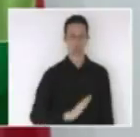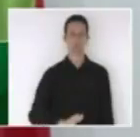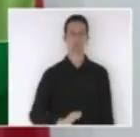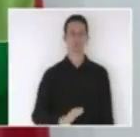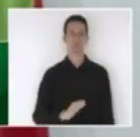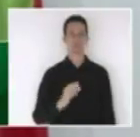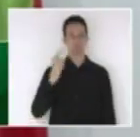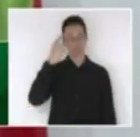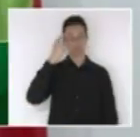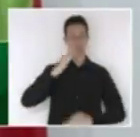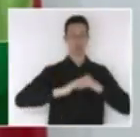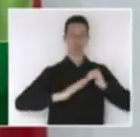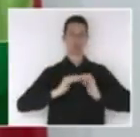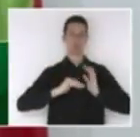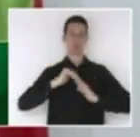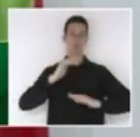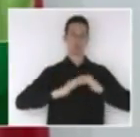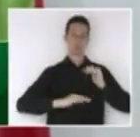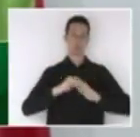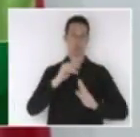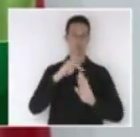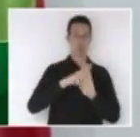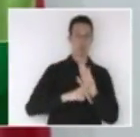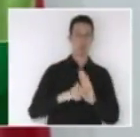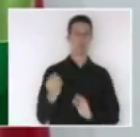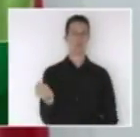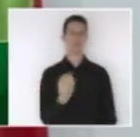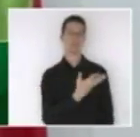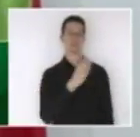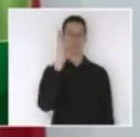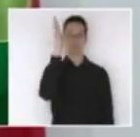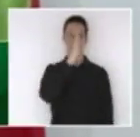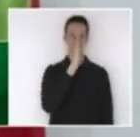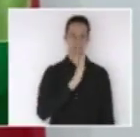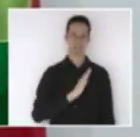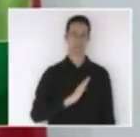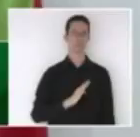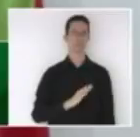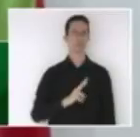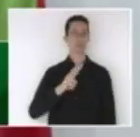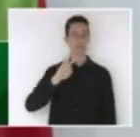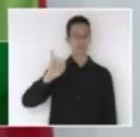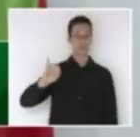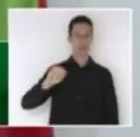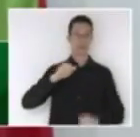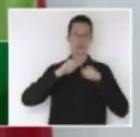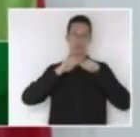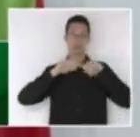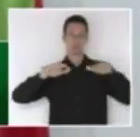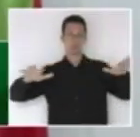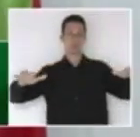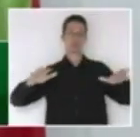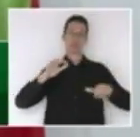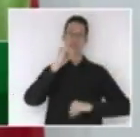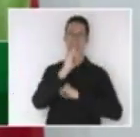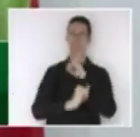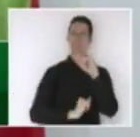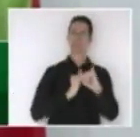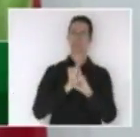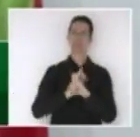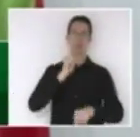Brasil. O lançamento, então, será transmitido ao vivo pelo site, pelas redes sociais, pelo